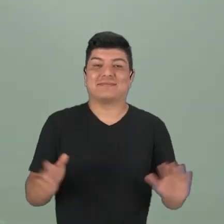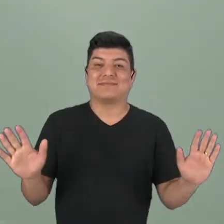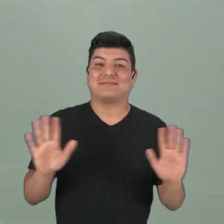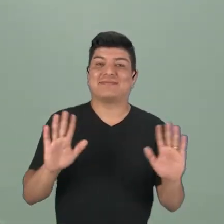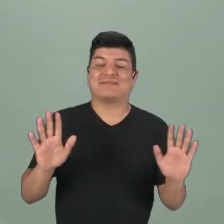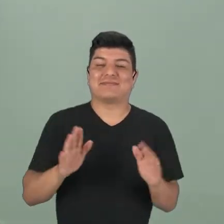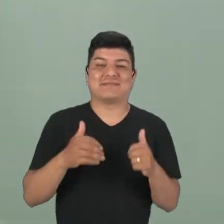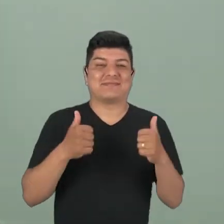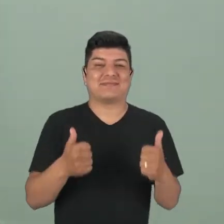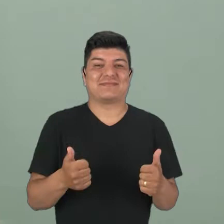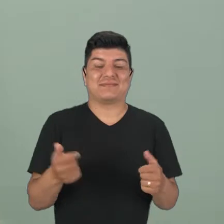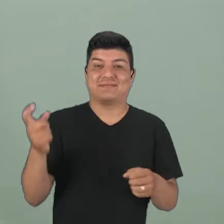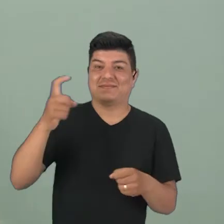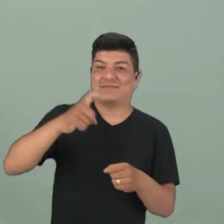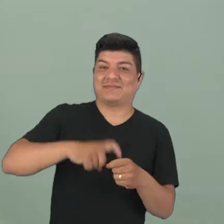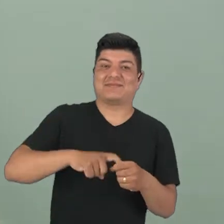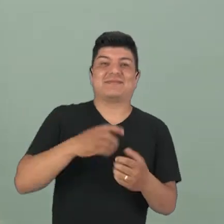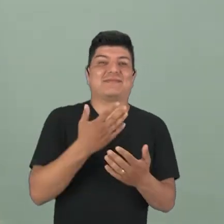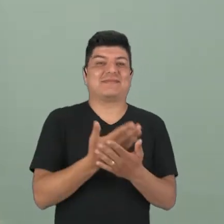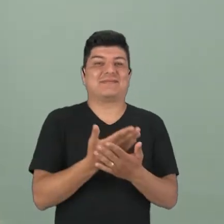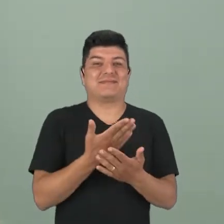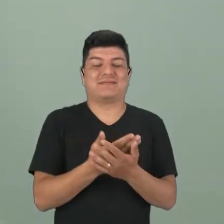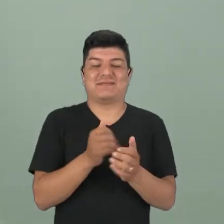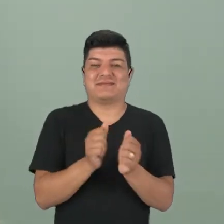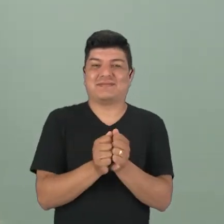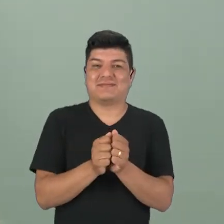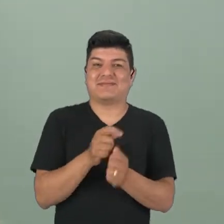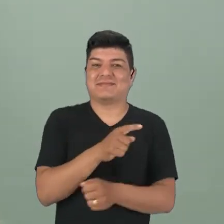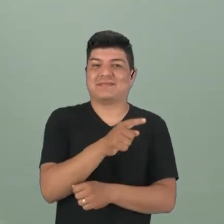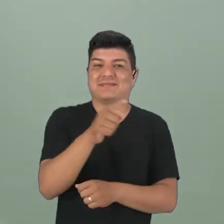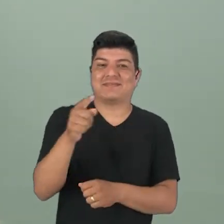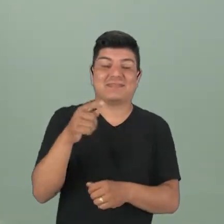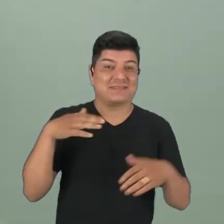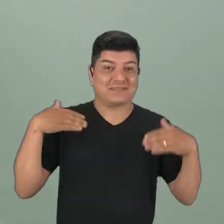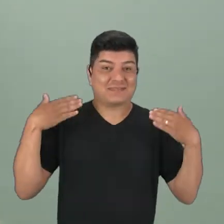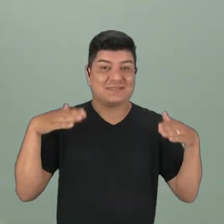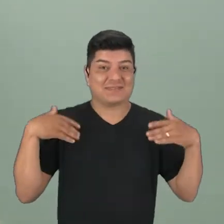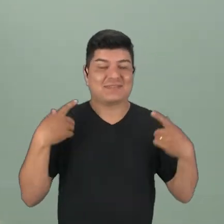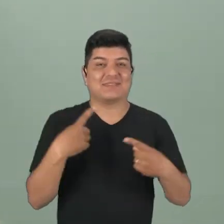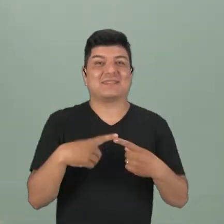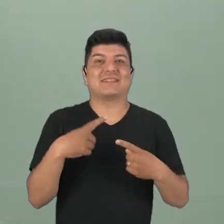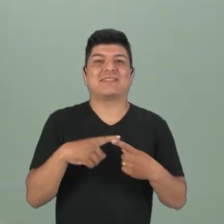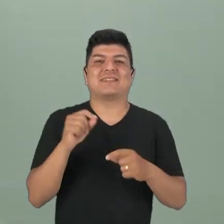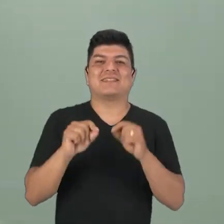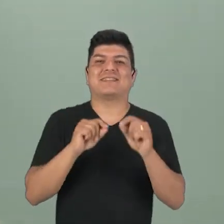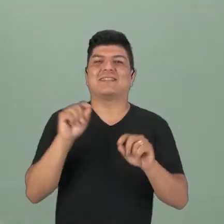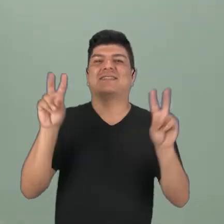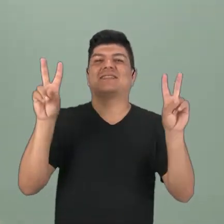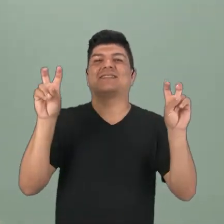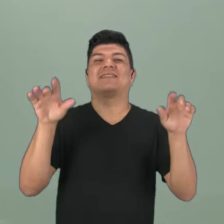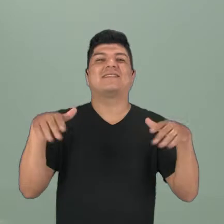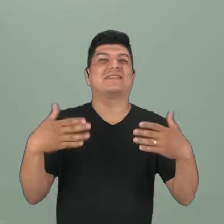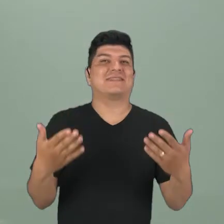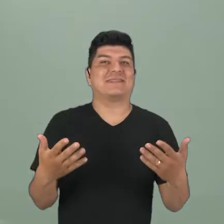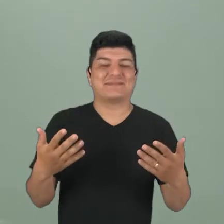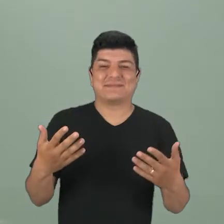Olá pessoal, tudo bem? Estou de volta para mais uma aula com vocês e eu estou animada. Adivinha a aula sobre o que é a